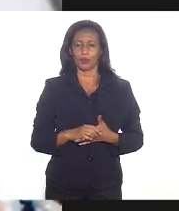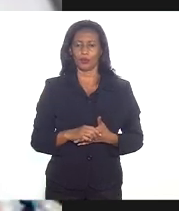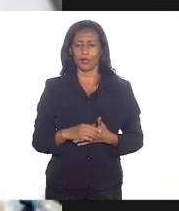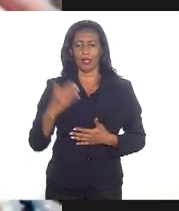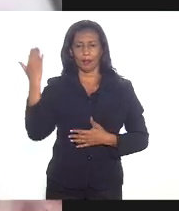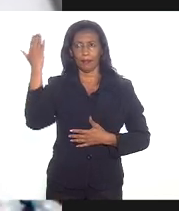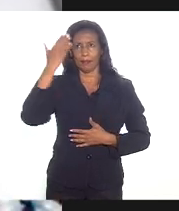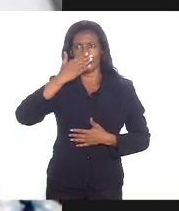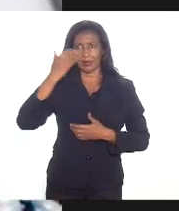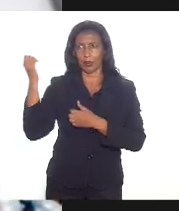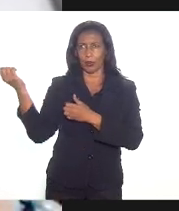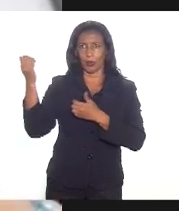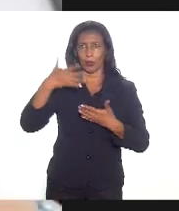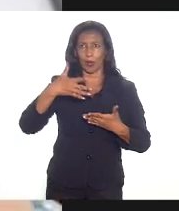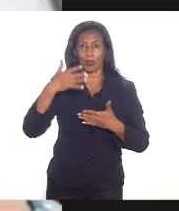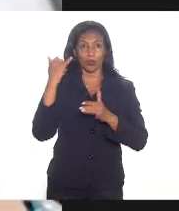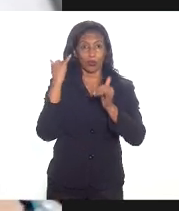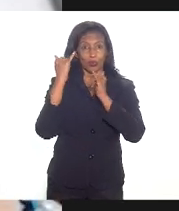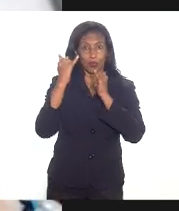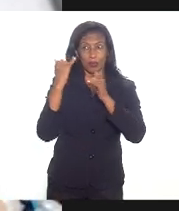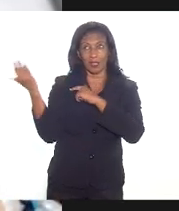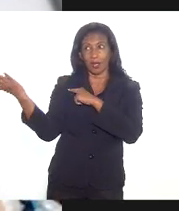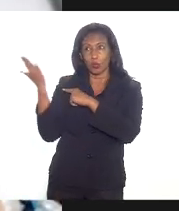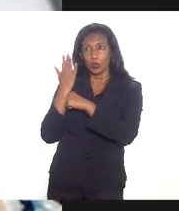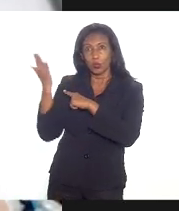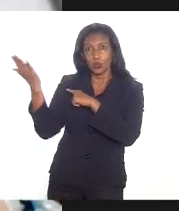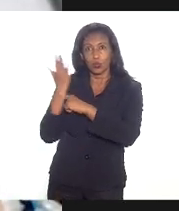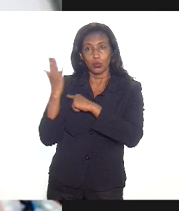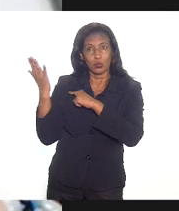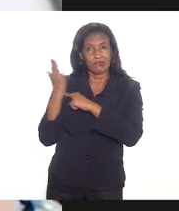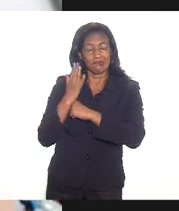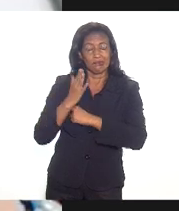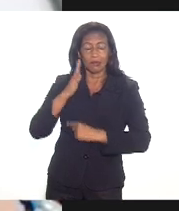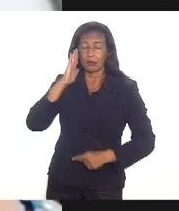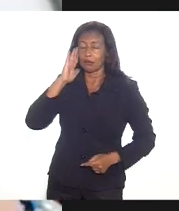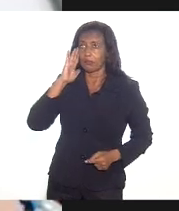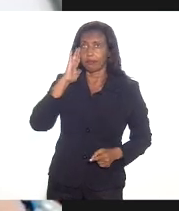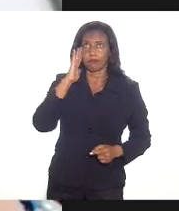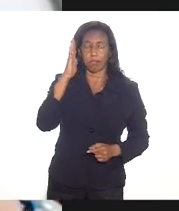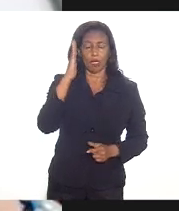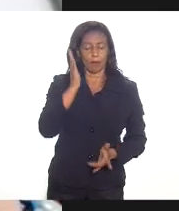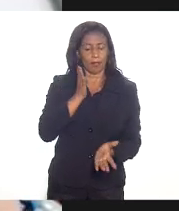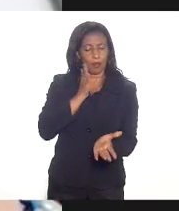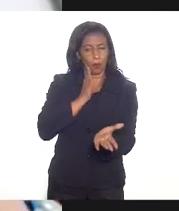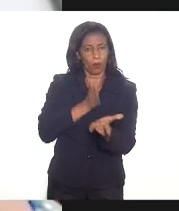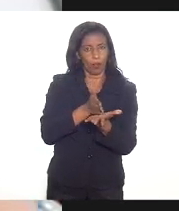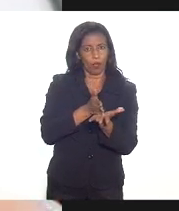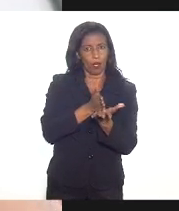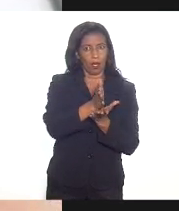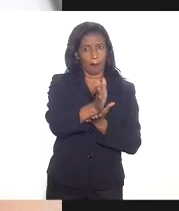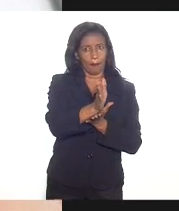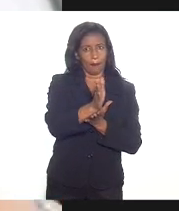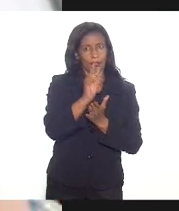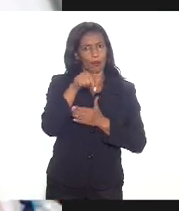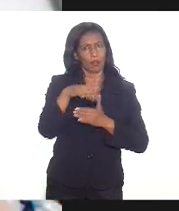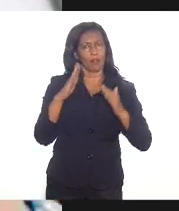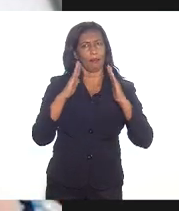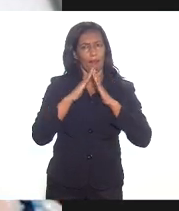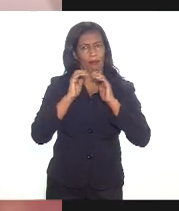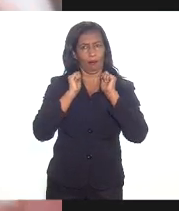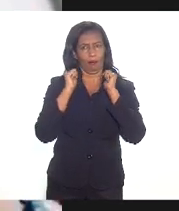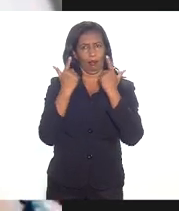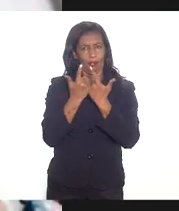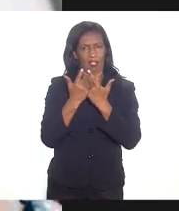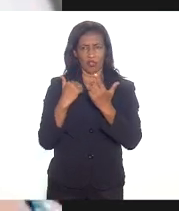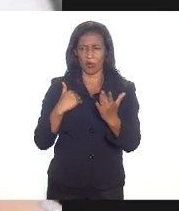a tua apresentação, o que você tem ajudado a gente aqui, está sendo fundamental para dar um norte aqui para casa. Não tenho nada a acrescentar, não, Luiz Paulo,